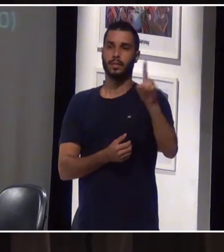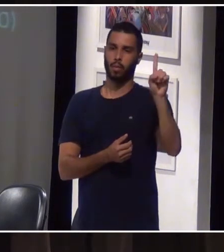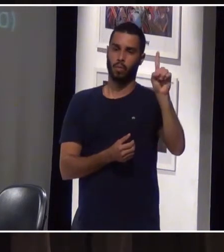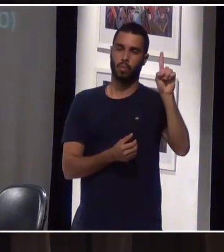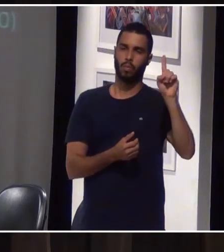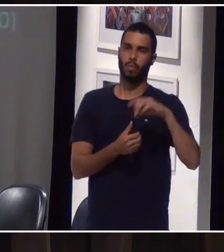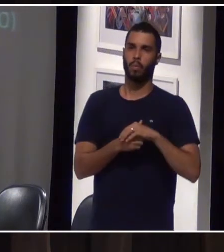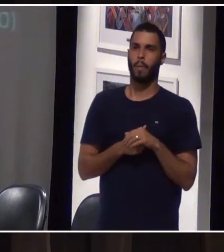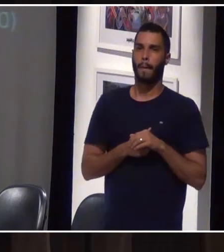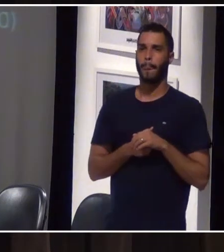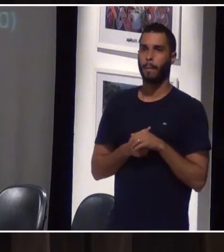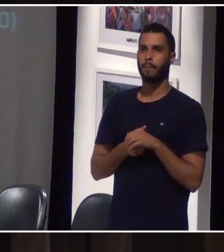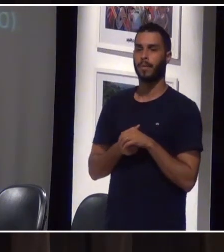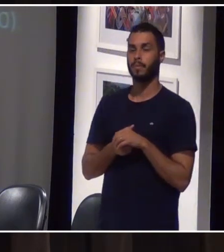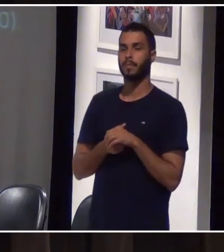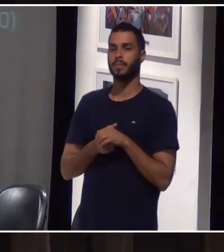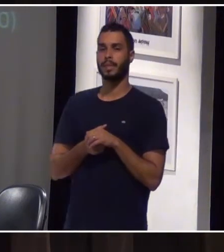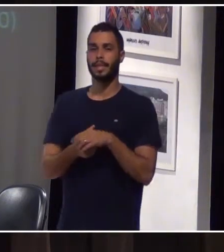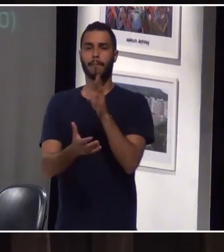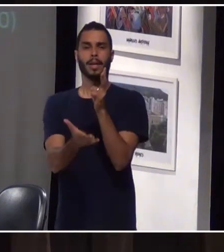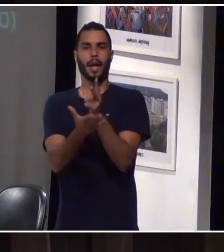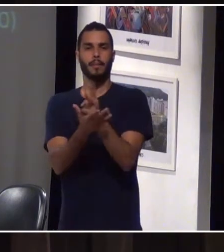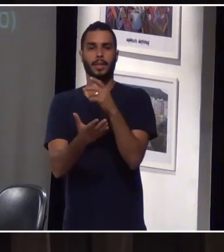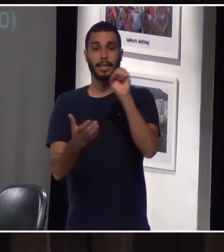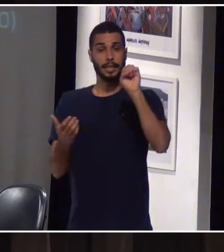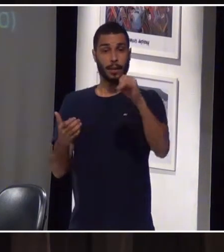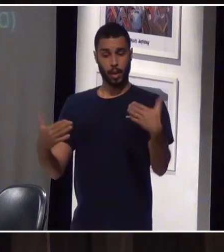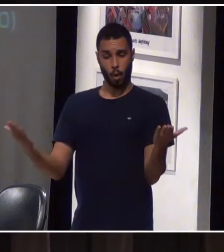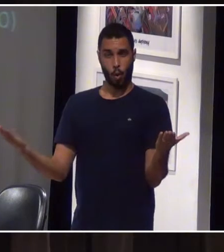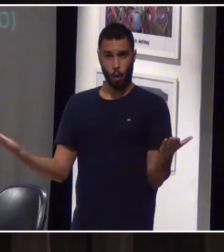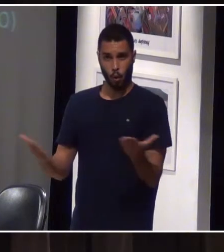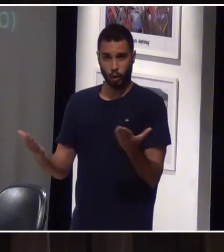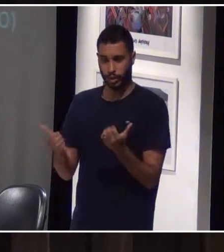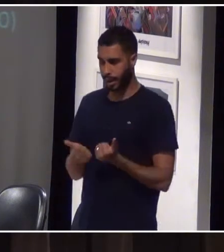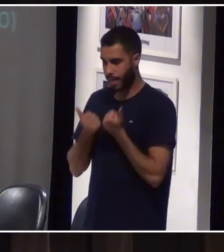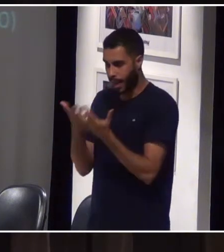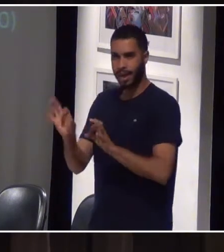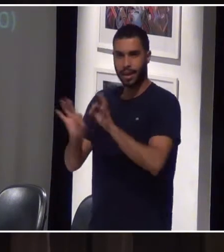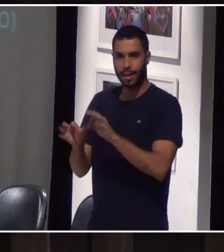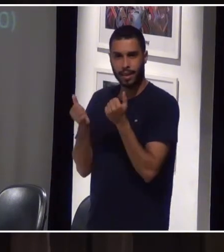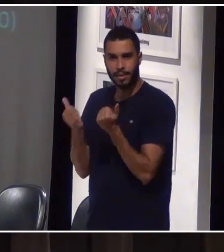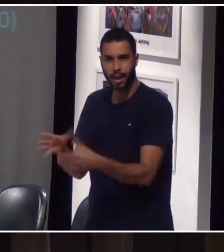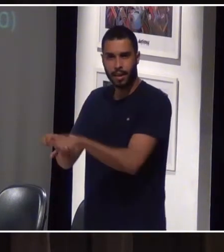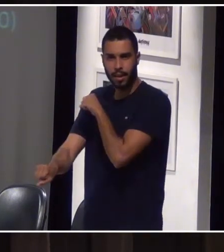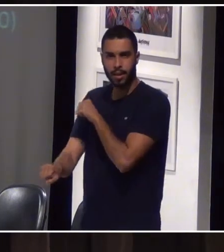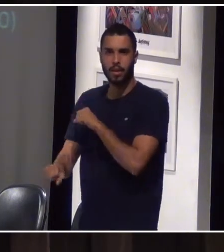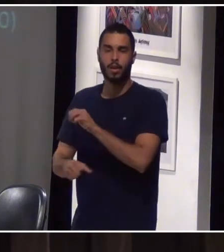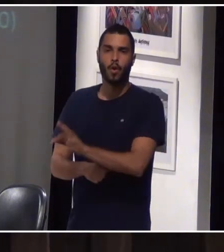mercado, que pressupõe que, uma vez que se faça isso hoje, no futuro os resultados